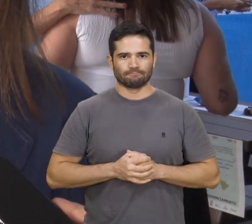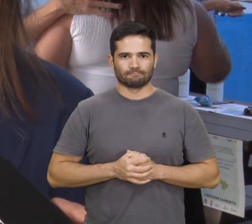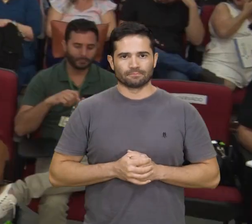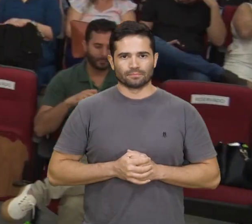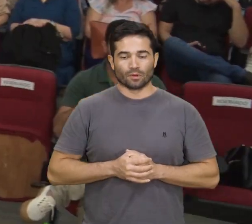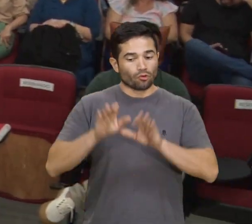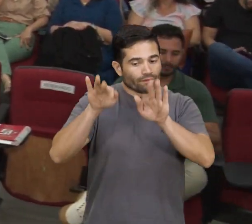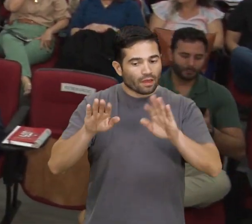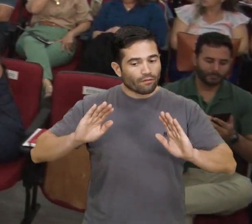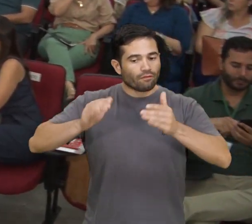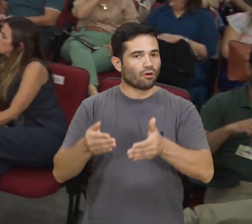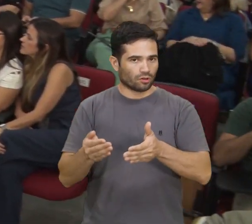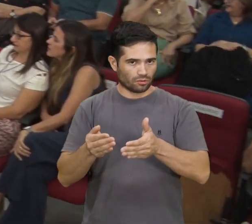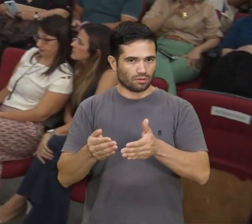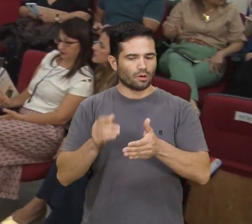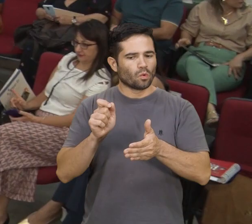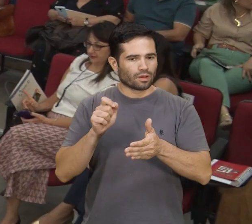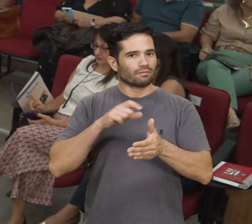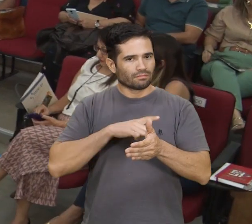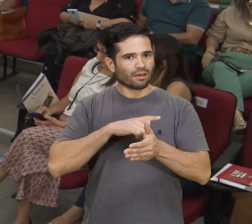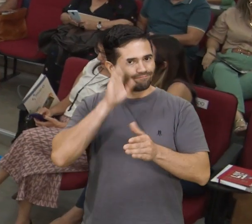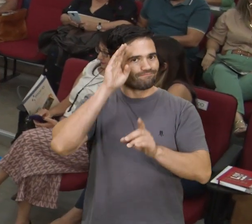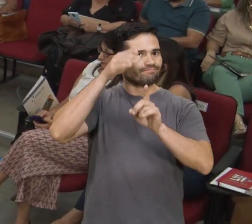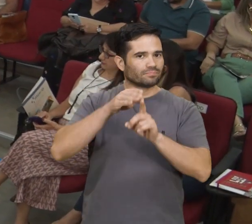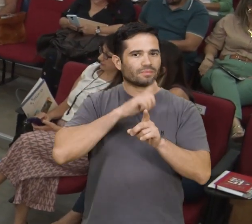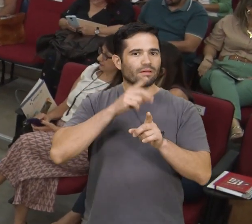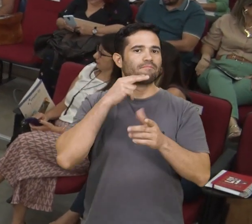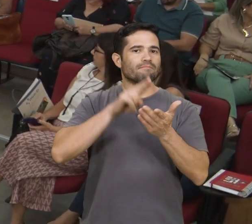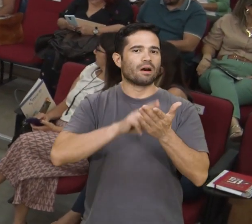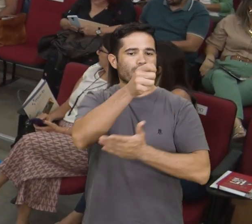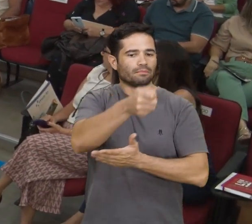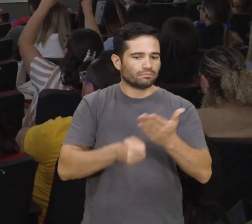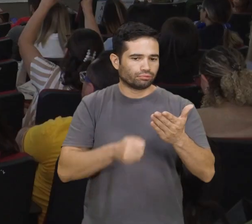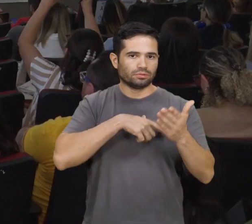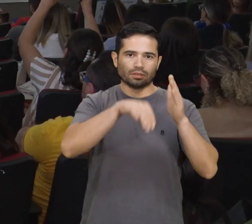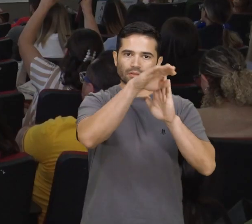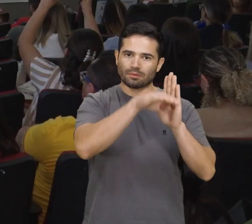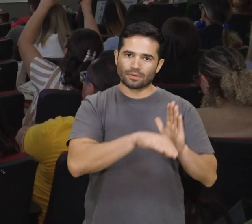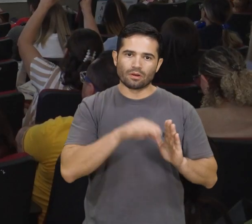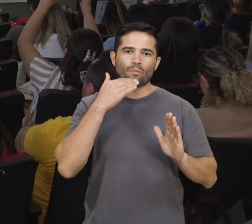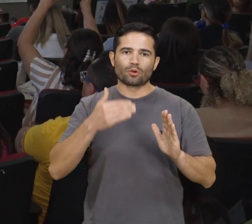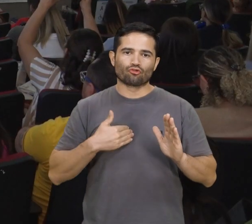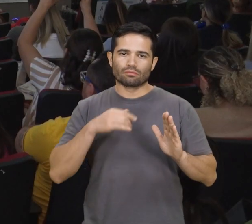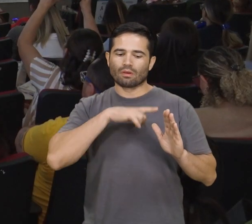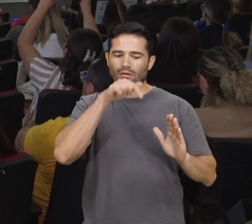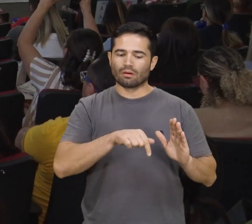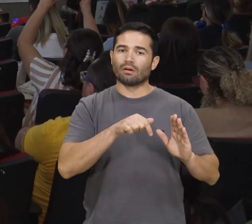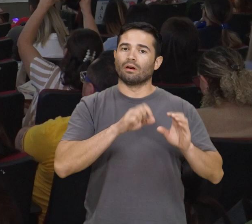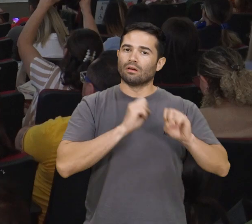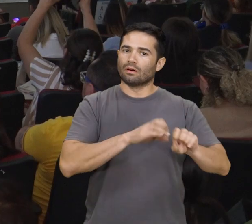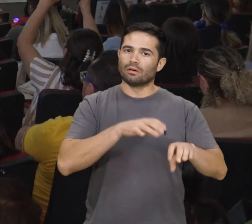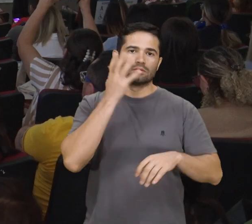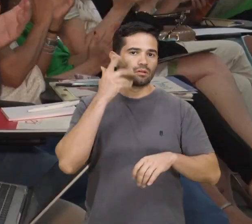desse momento. Ao final do fórum, a expectativa é que seja redigida uma carta de princípios baseada nas demandas por uma educação